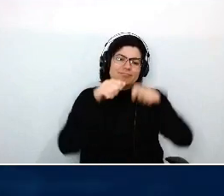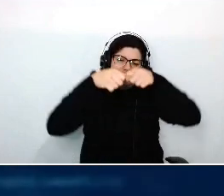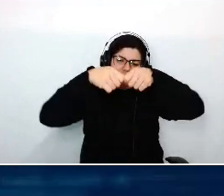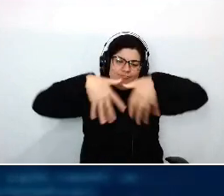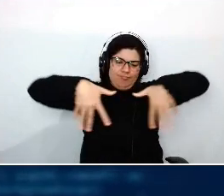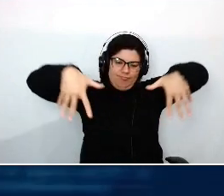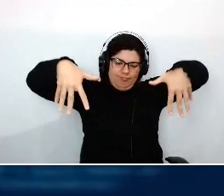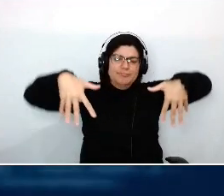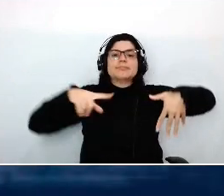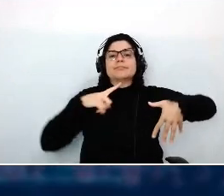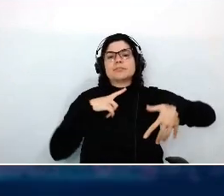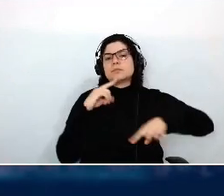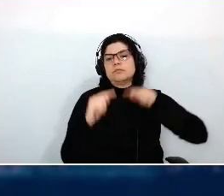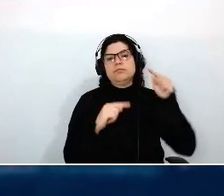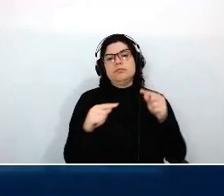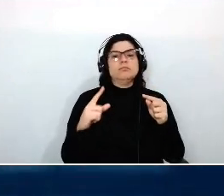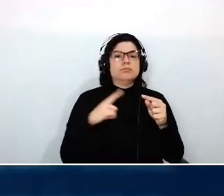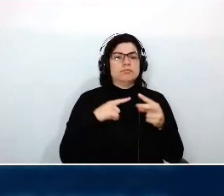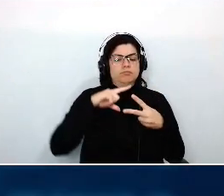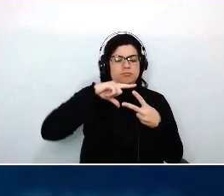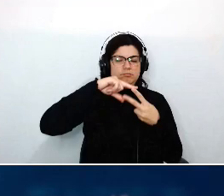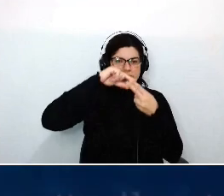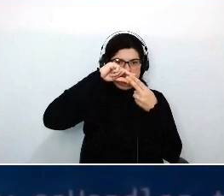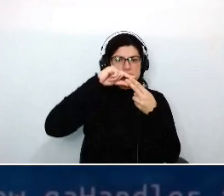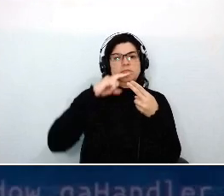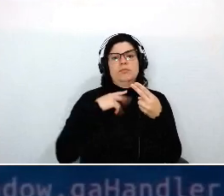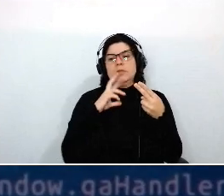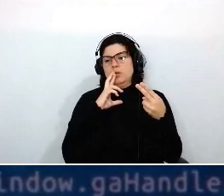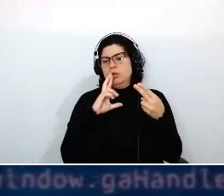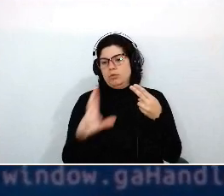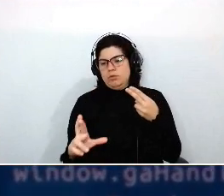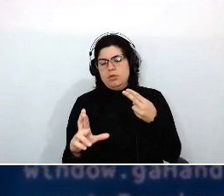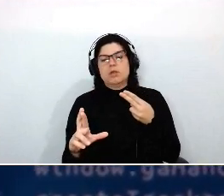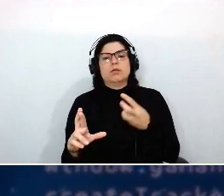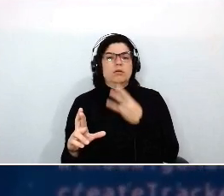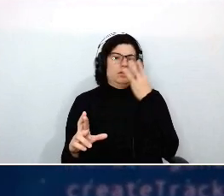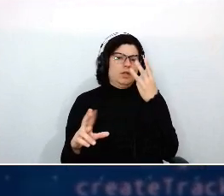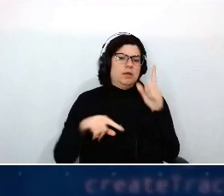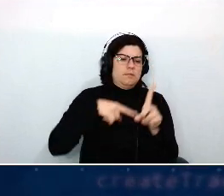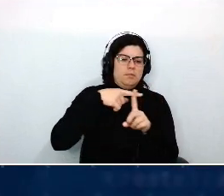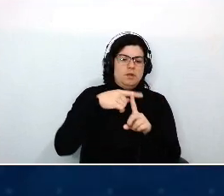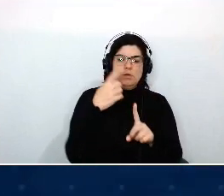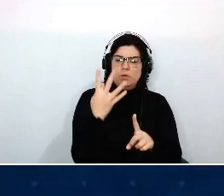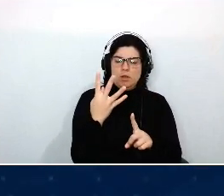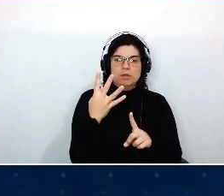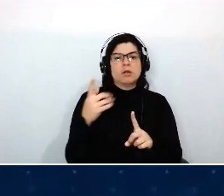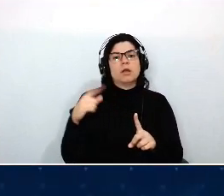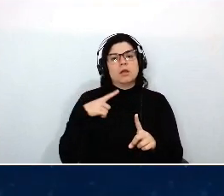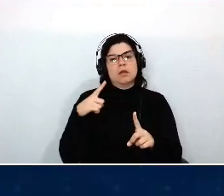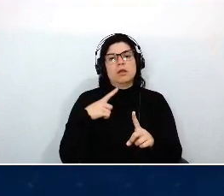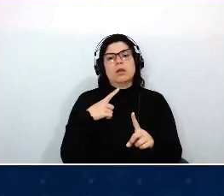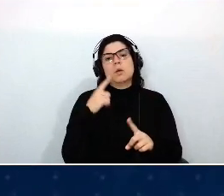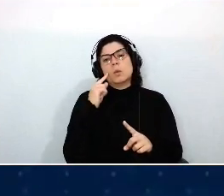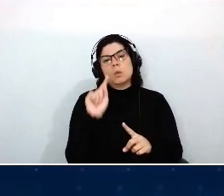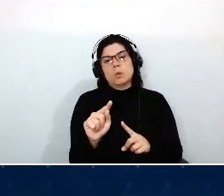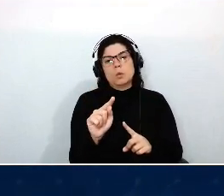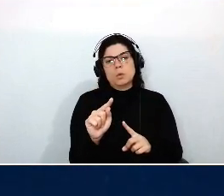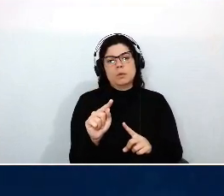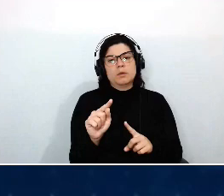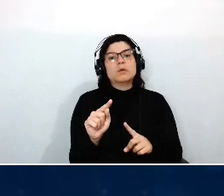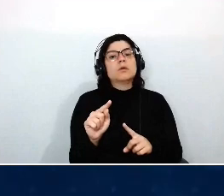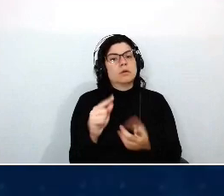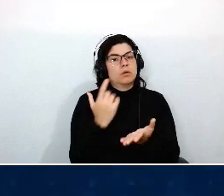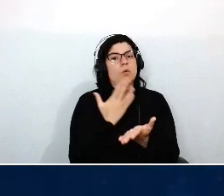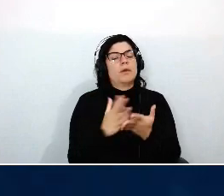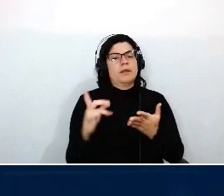onde eu tenho uma multiplicação de 2 pelo resultado da soma de 3 mais 4. Isso em essa expression fica assim. Aí a gente começa a entrar nos